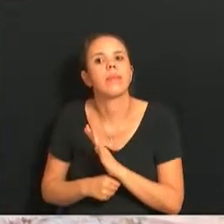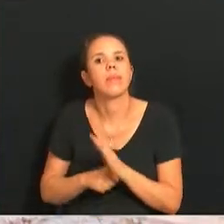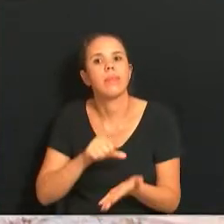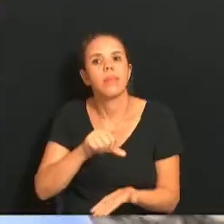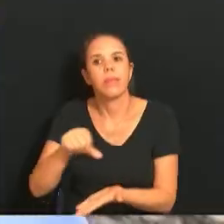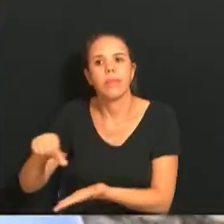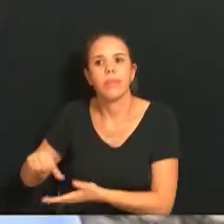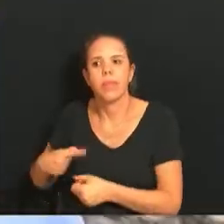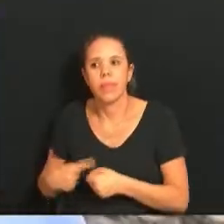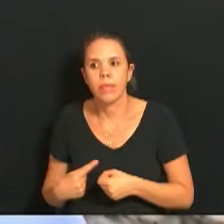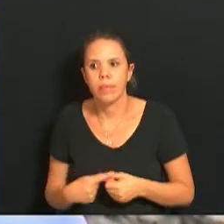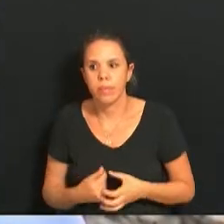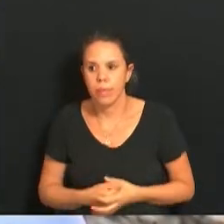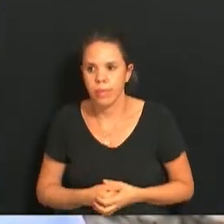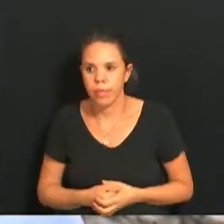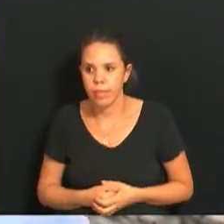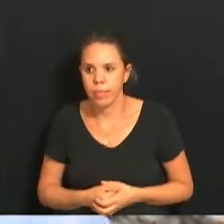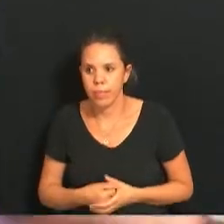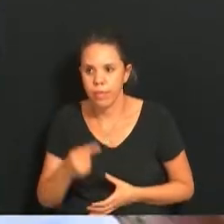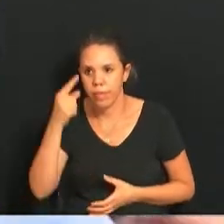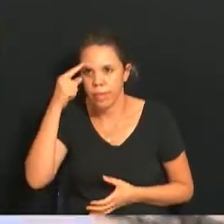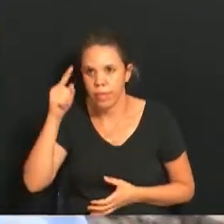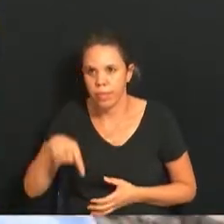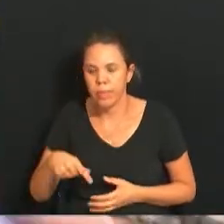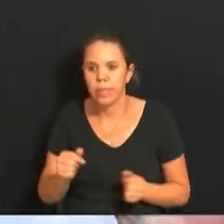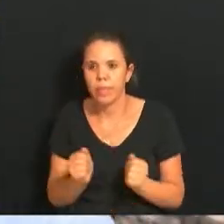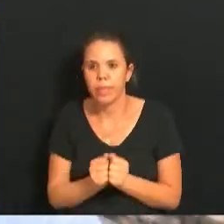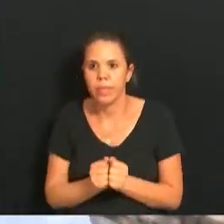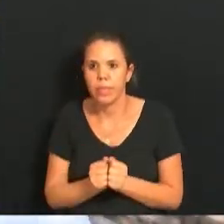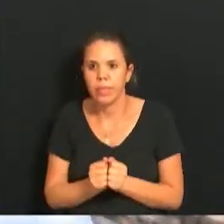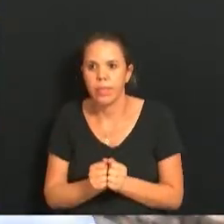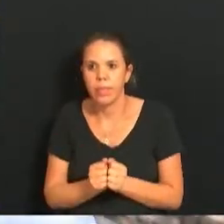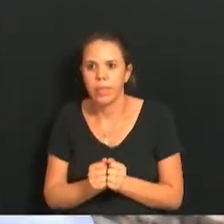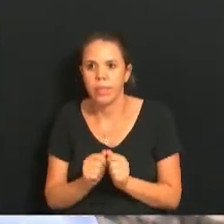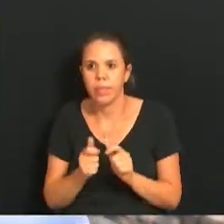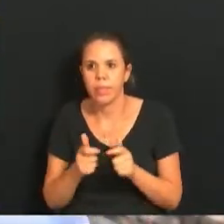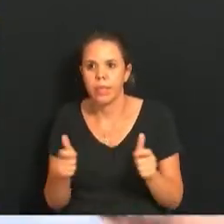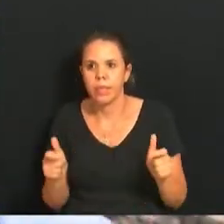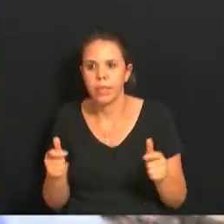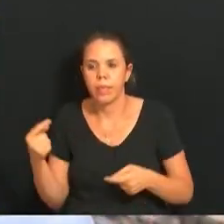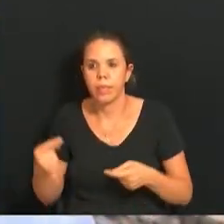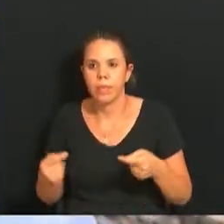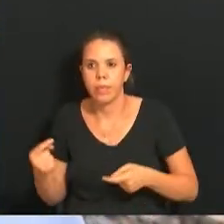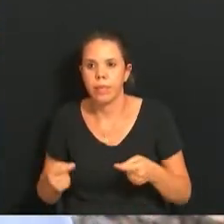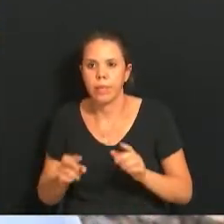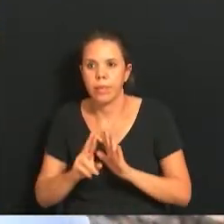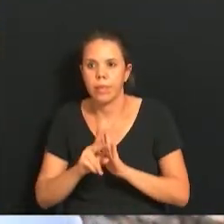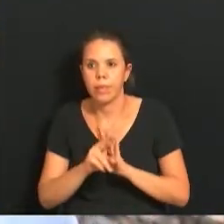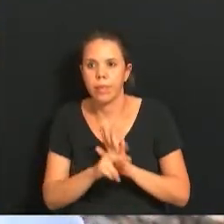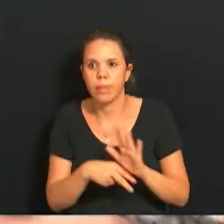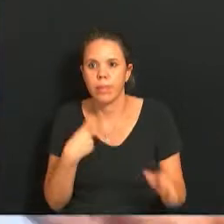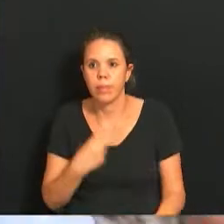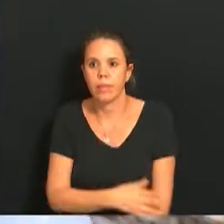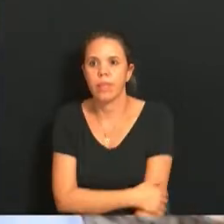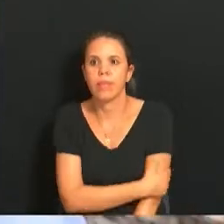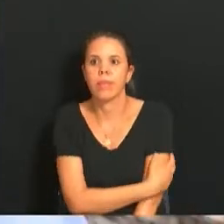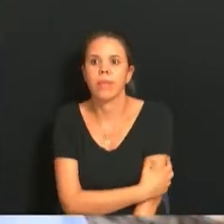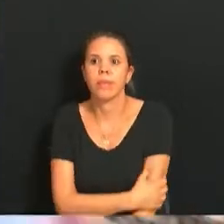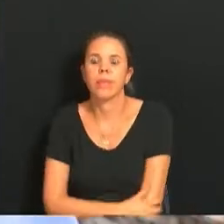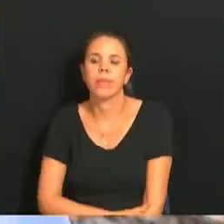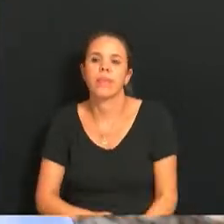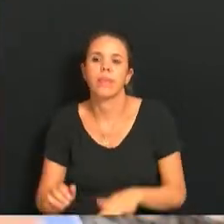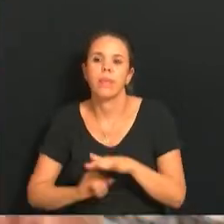e municipal. A ideia é, junto com essa ampliação da discussão, com vários vereadores, com as